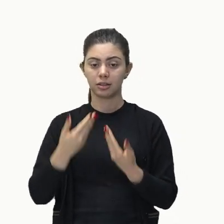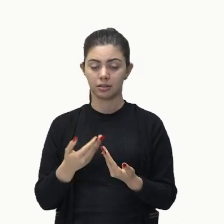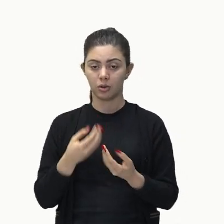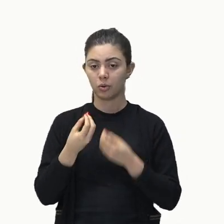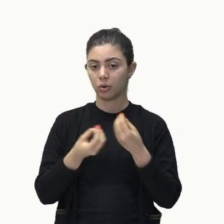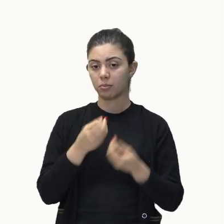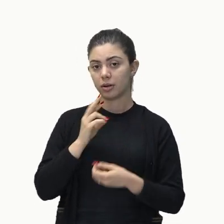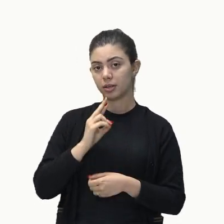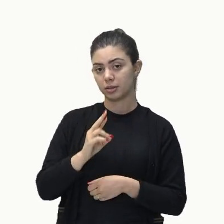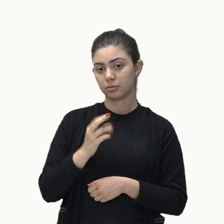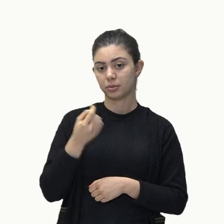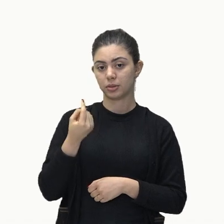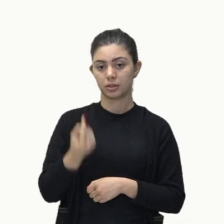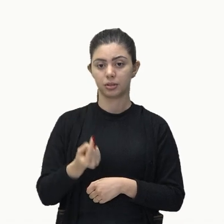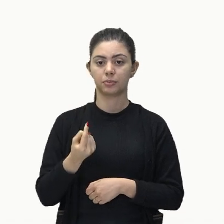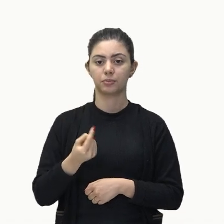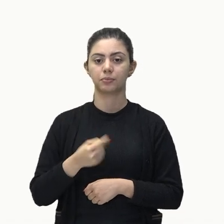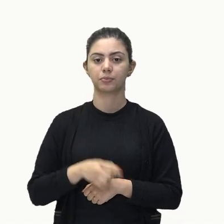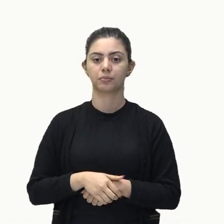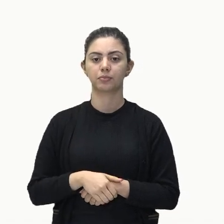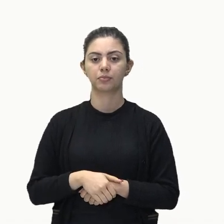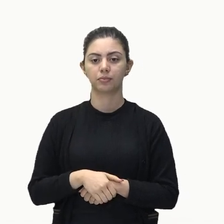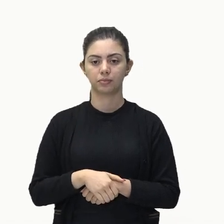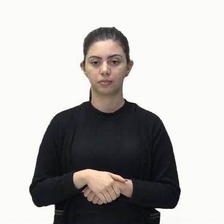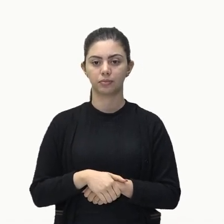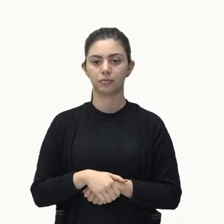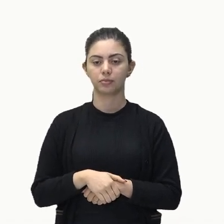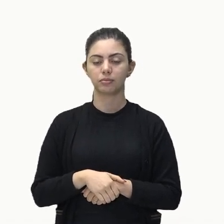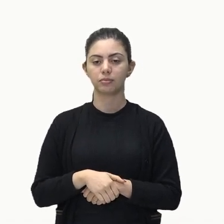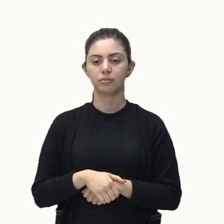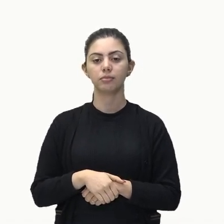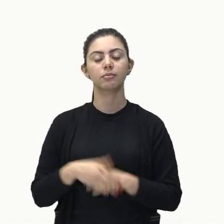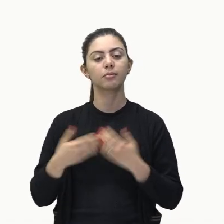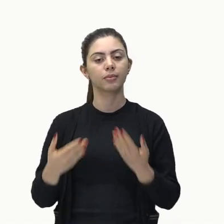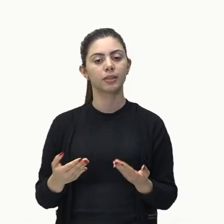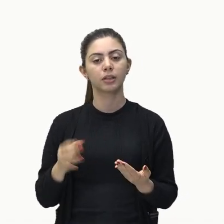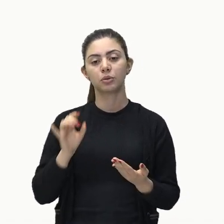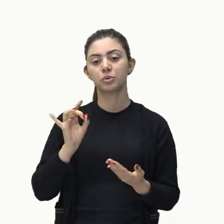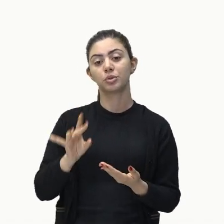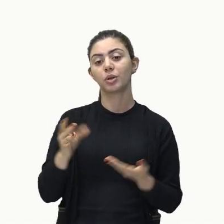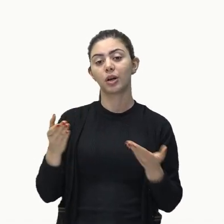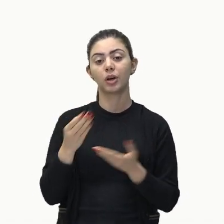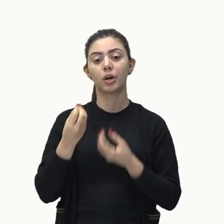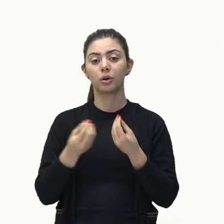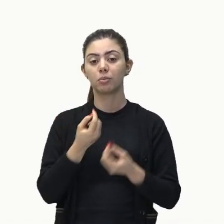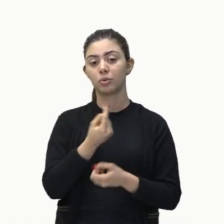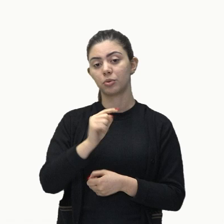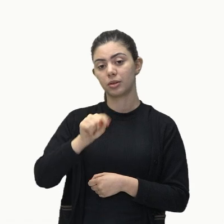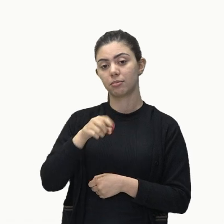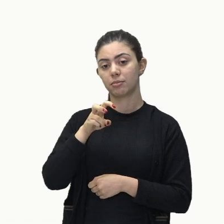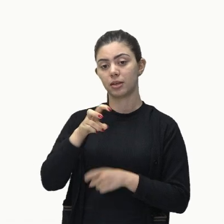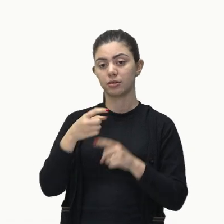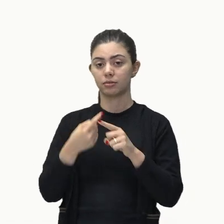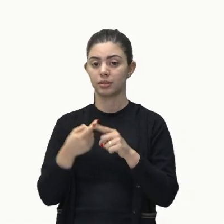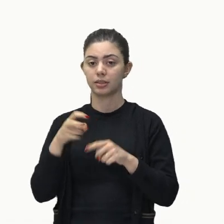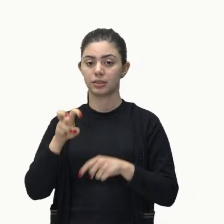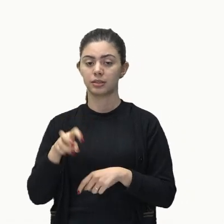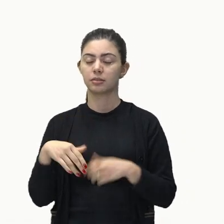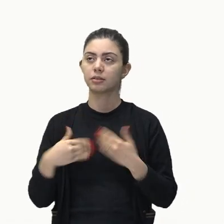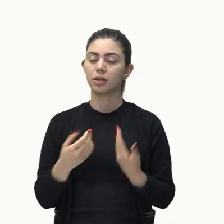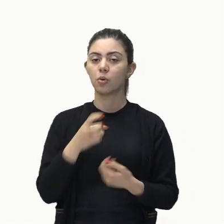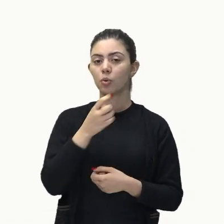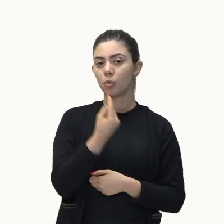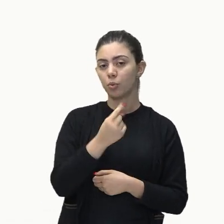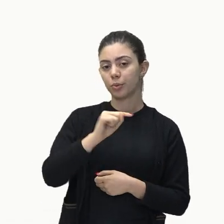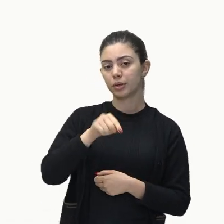o resultado é 1. E aí eu fico somente com 1,5 vezes 5. Ora, 1,5